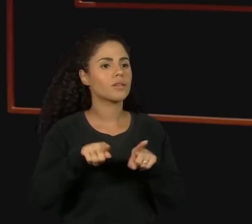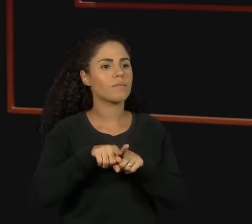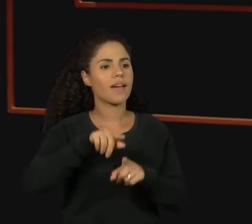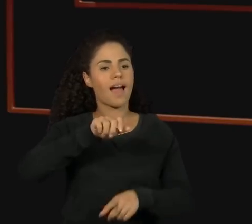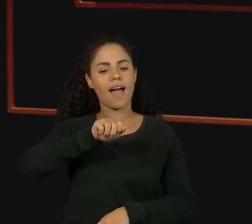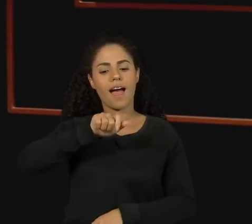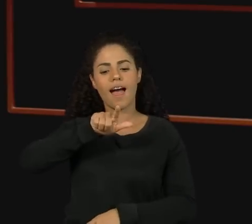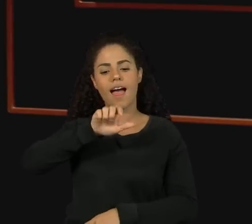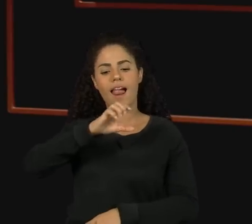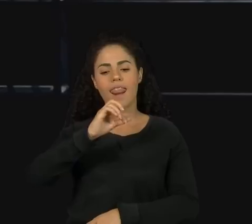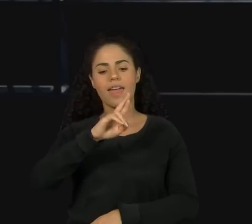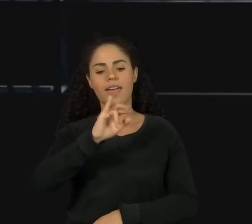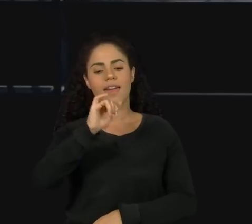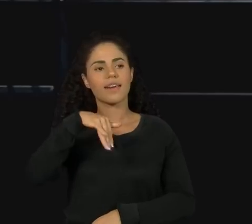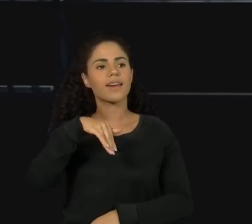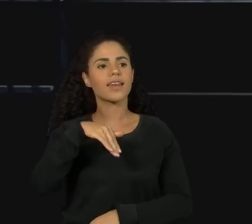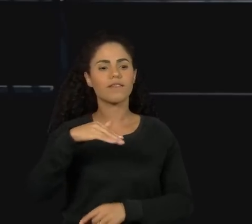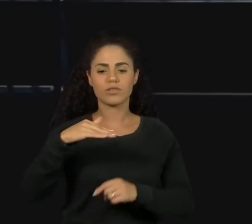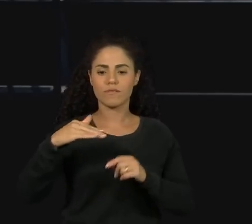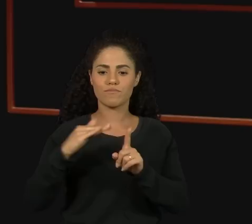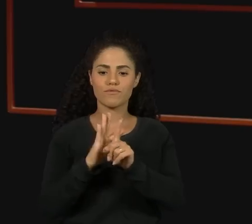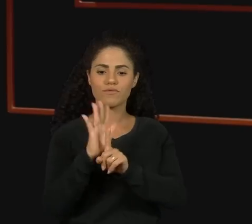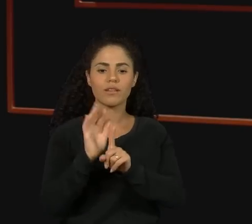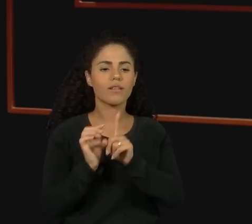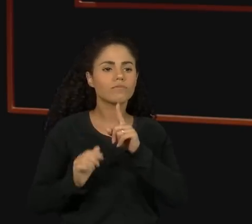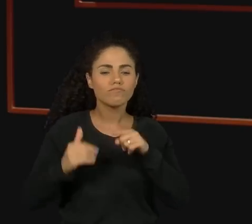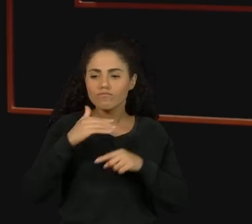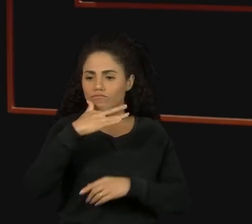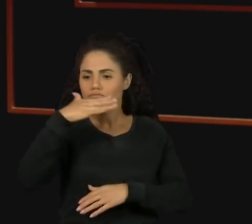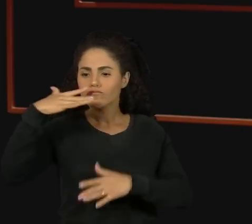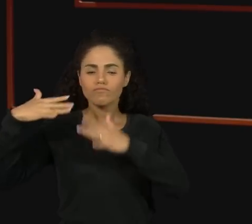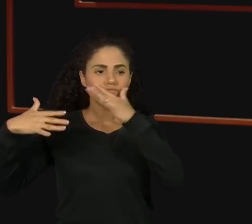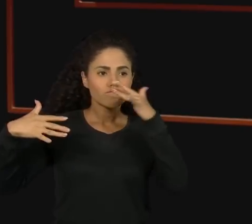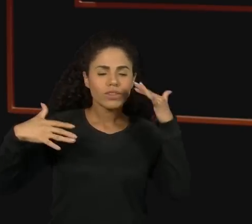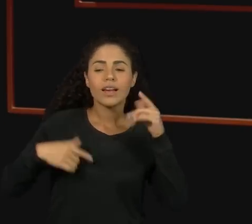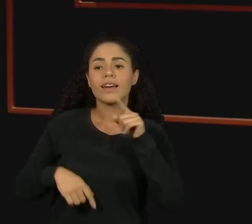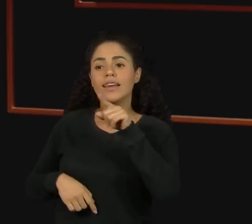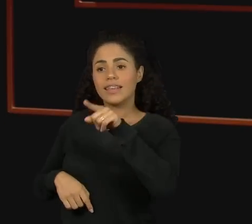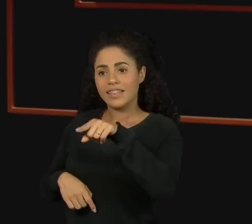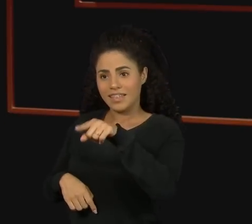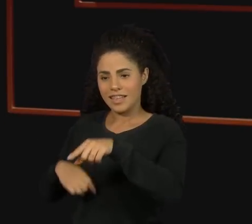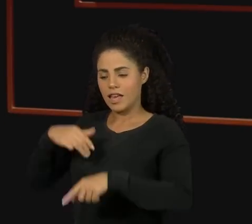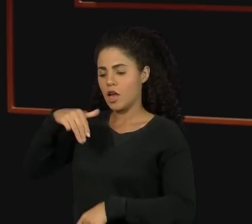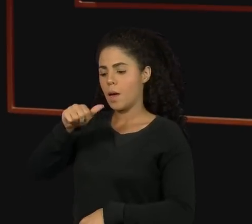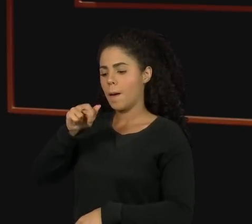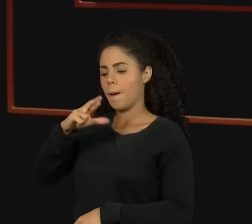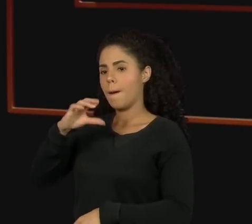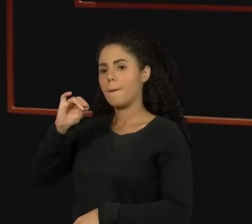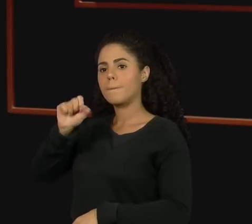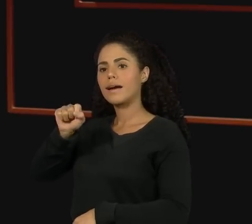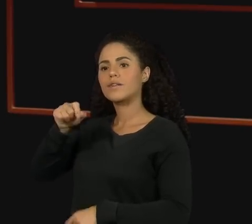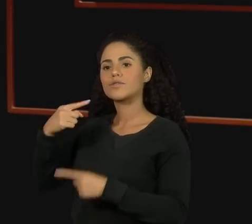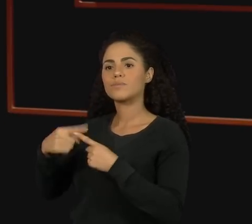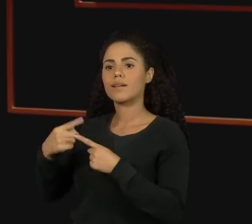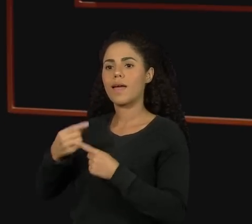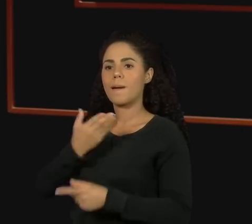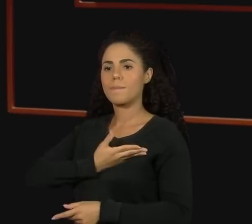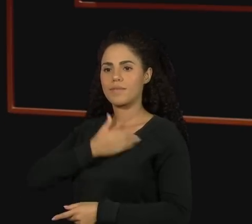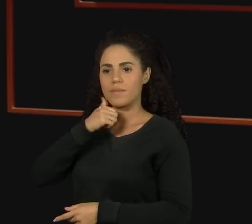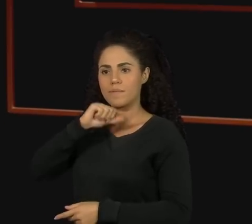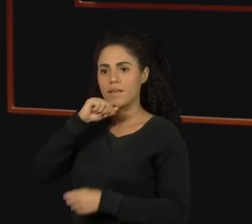ervas para defumar o teatro? O Marcos, ela era amiga dele. porque eles fizeram escola juntos. E